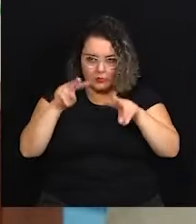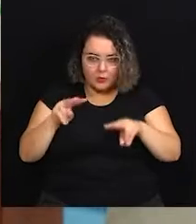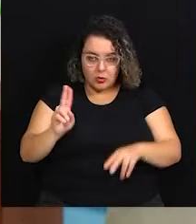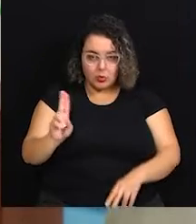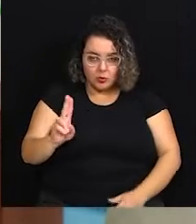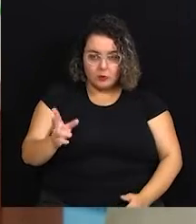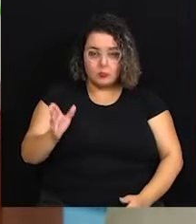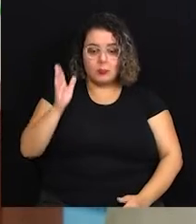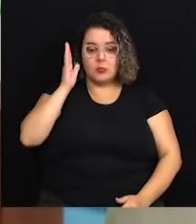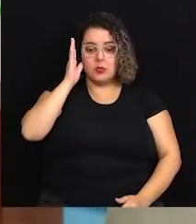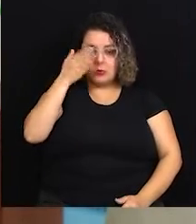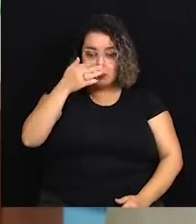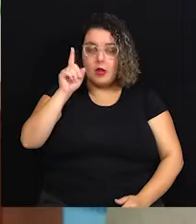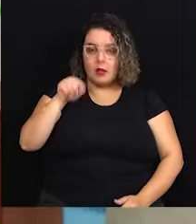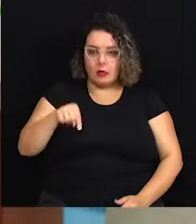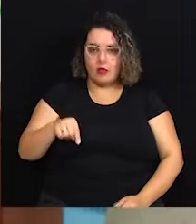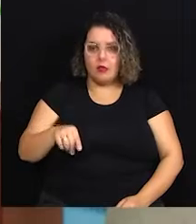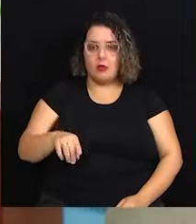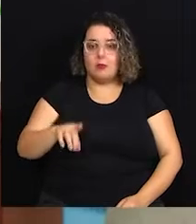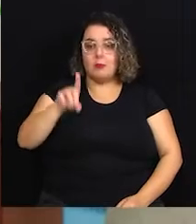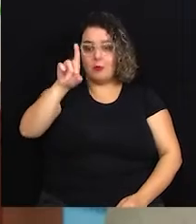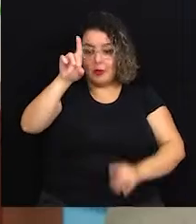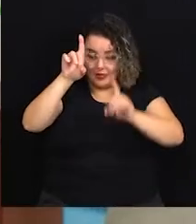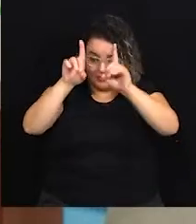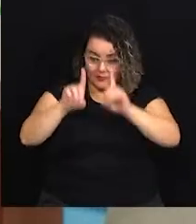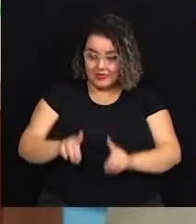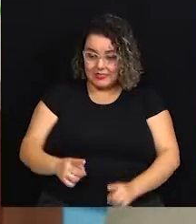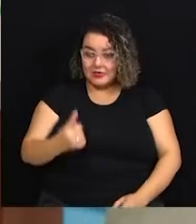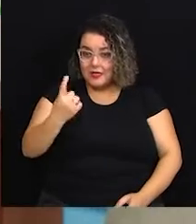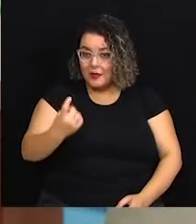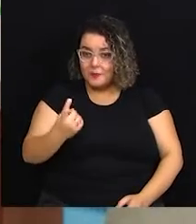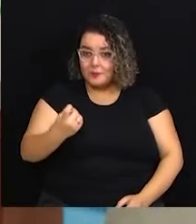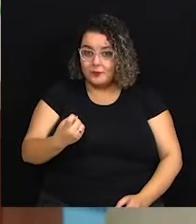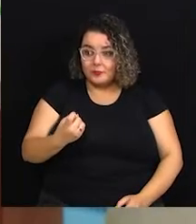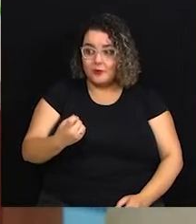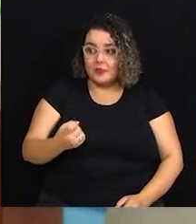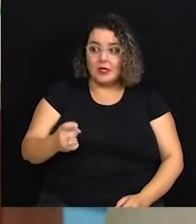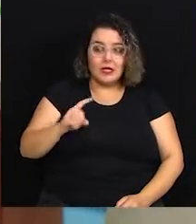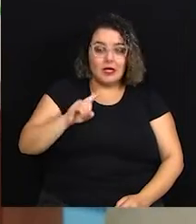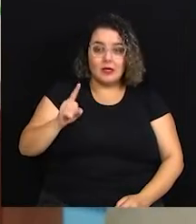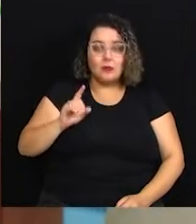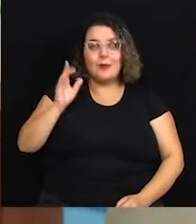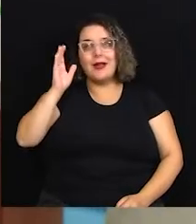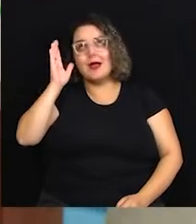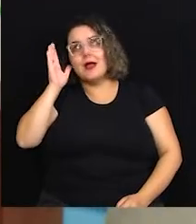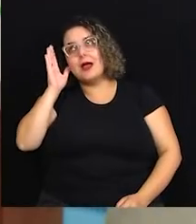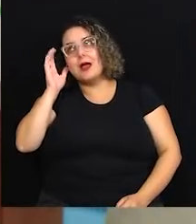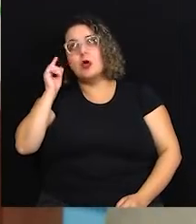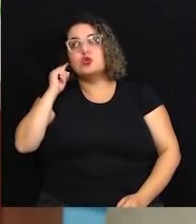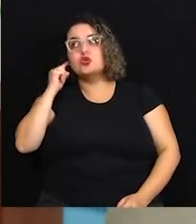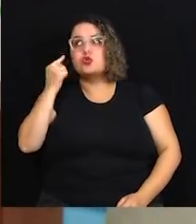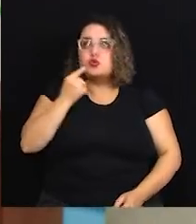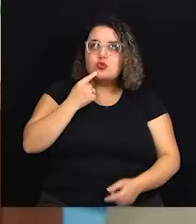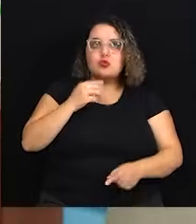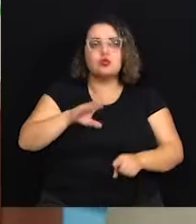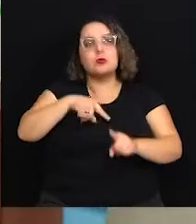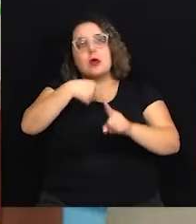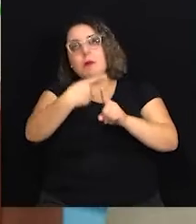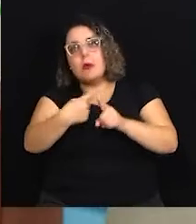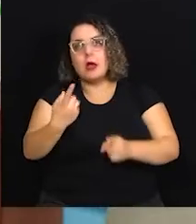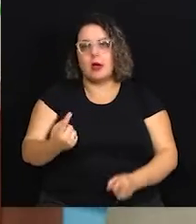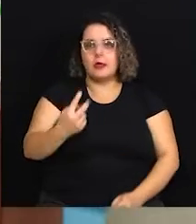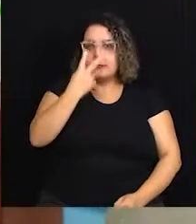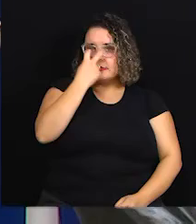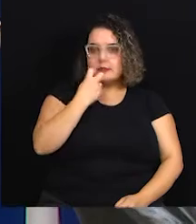nome, mas surdo-cegueira é uma deficiência única. Ele não é surdo mais cego ou cego mais surdo. Ele é surdo-cego, não tem nem o